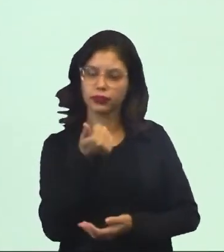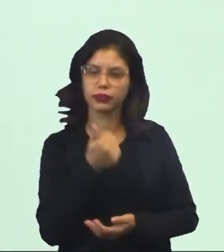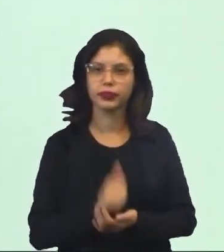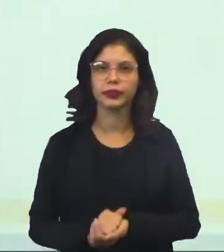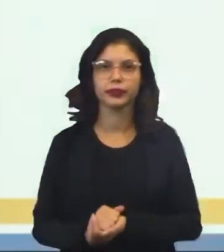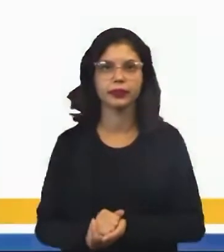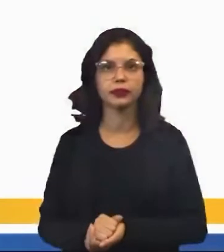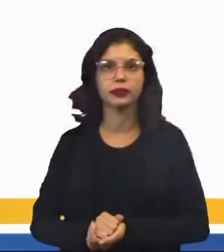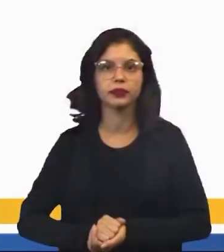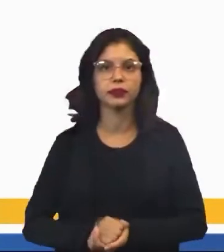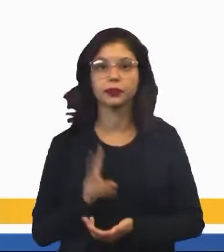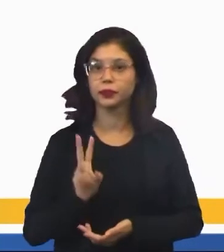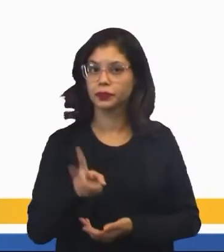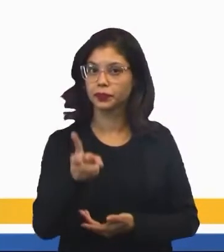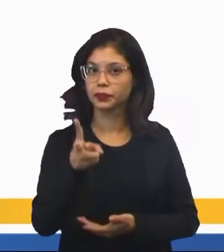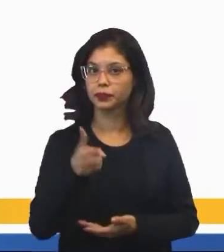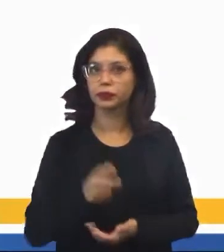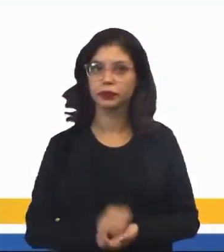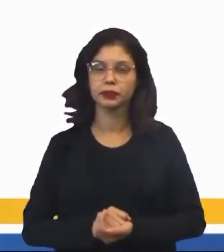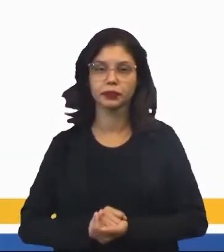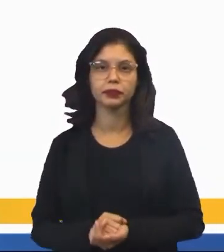Vamos avançar.